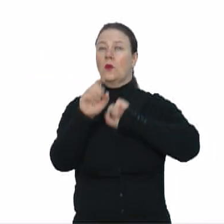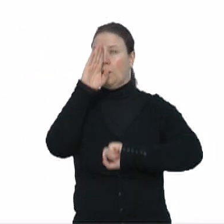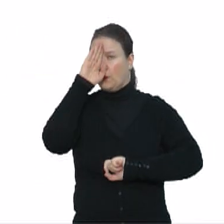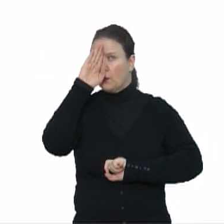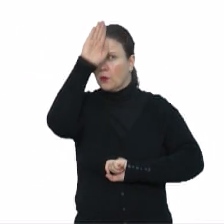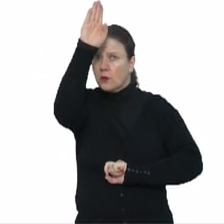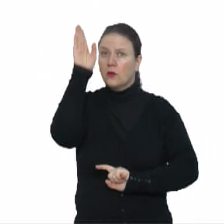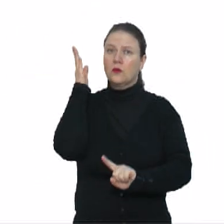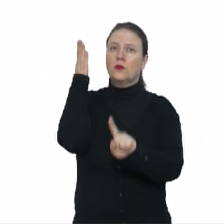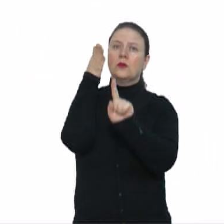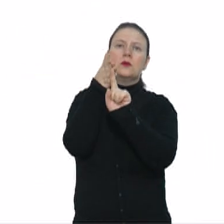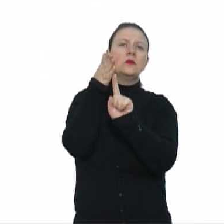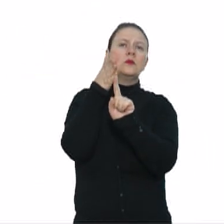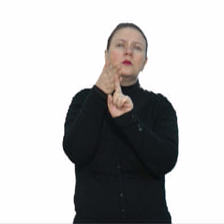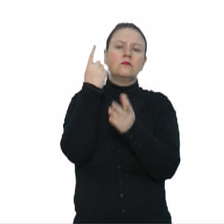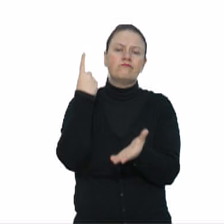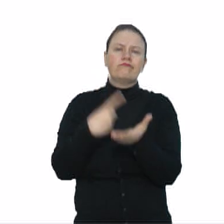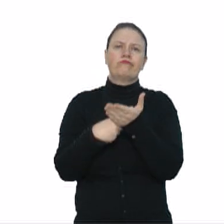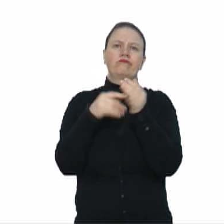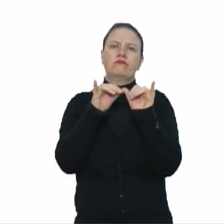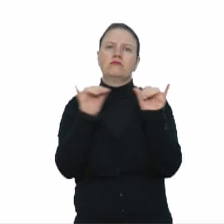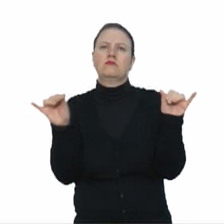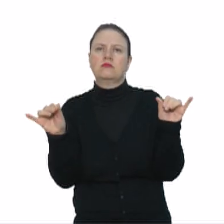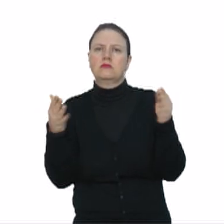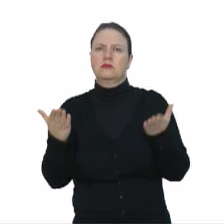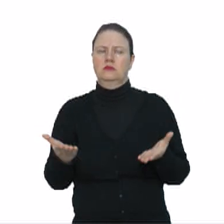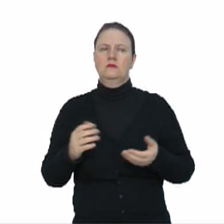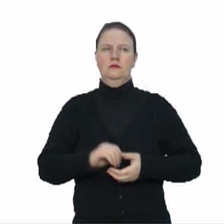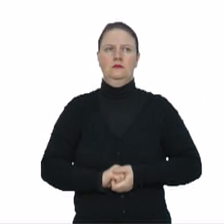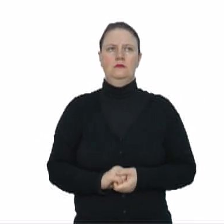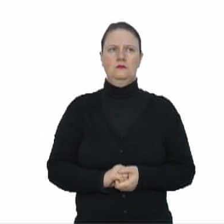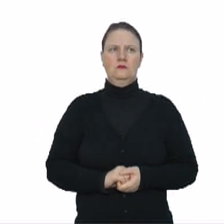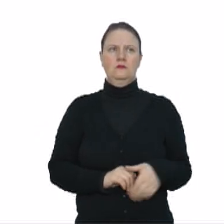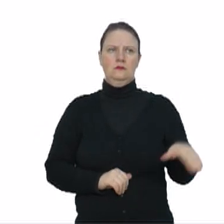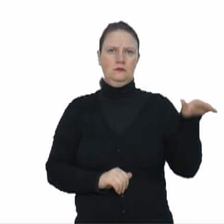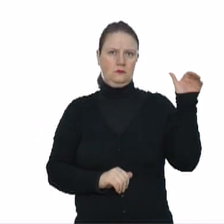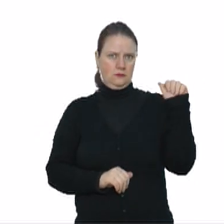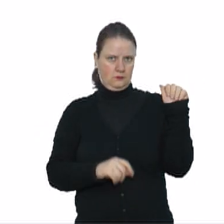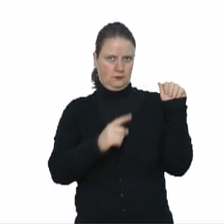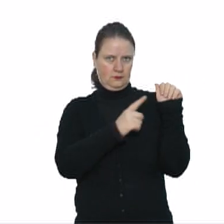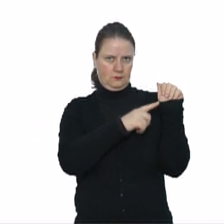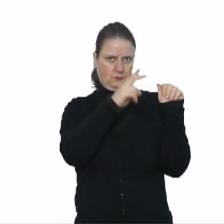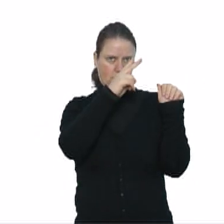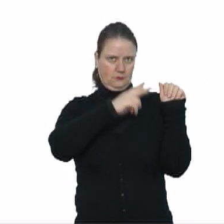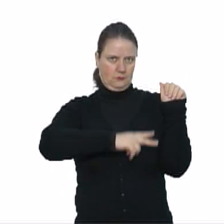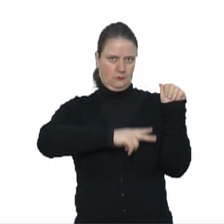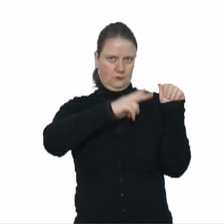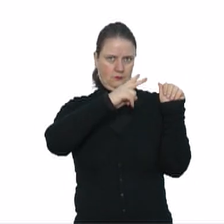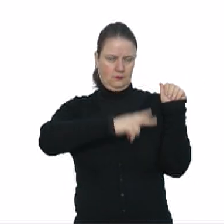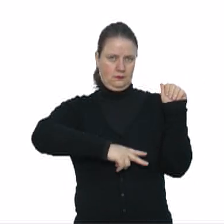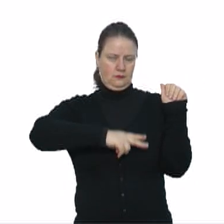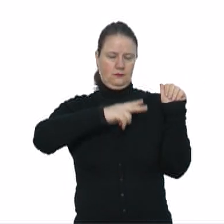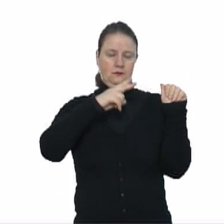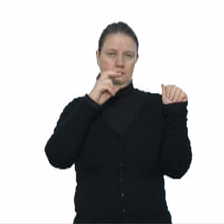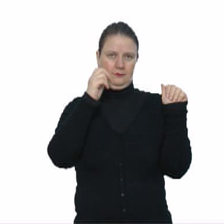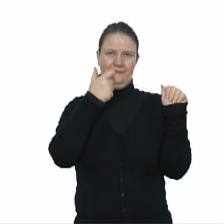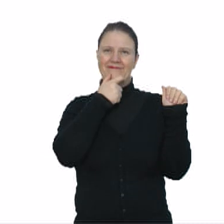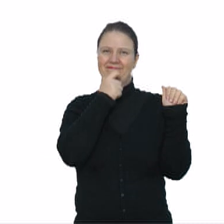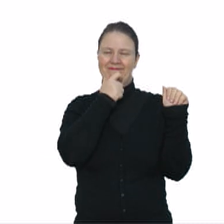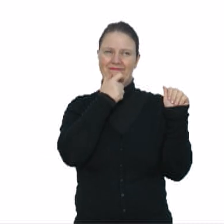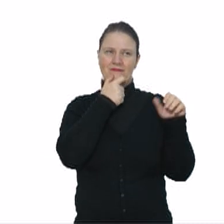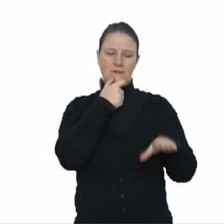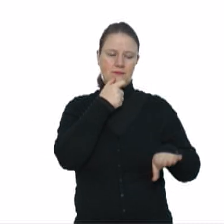principal objetivo dessa campanha? Show that soda is good for your health, opção da letra A, or letter